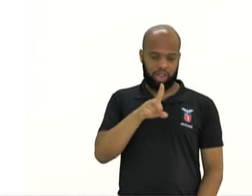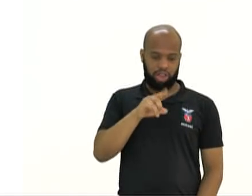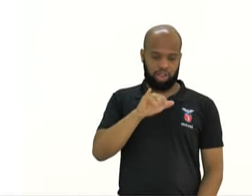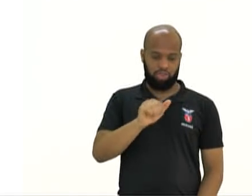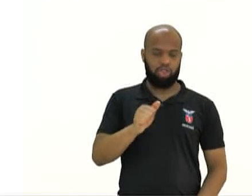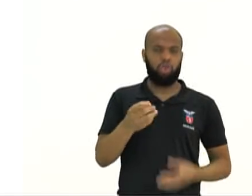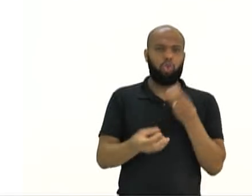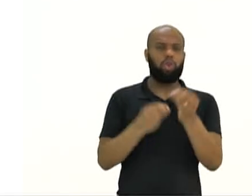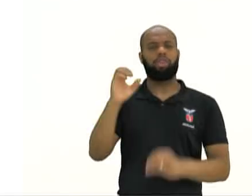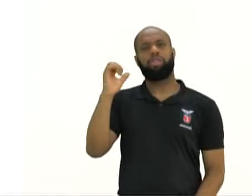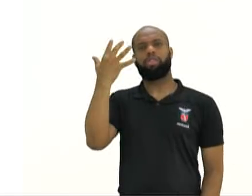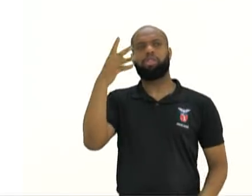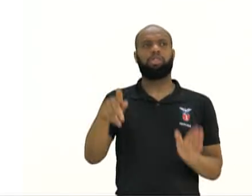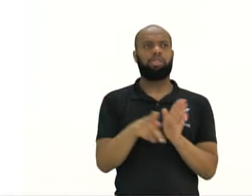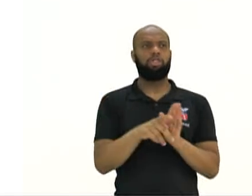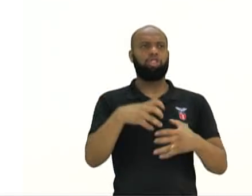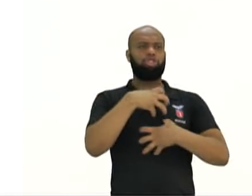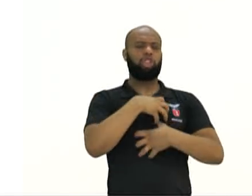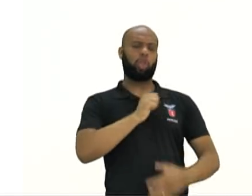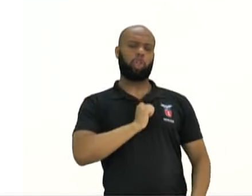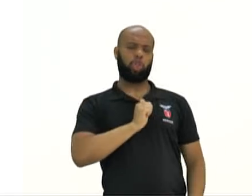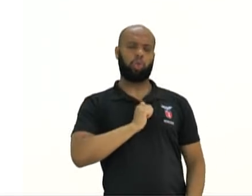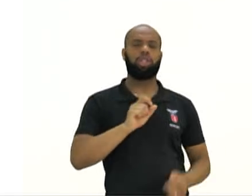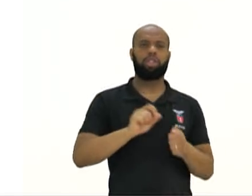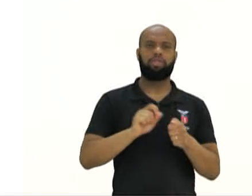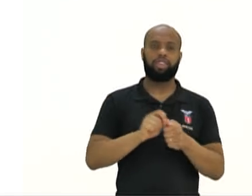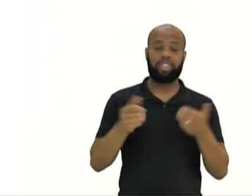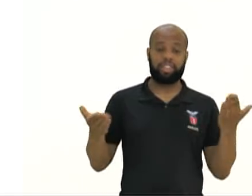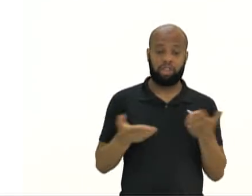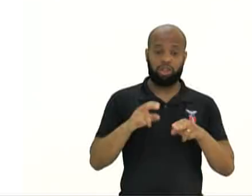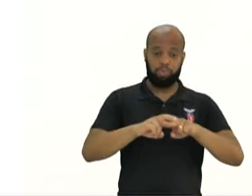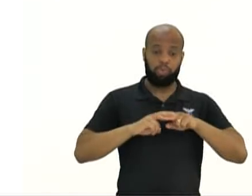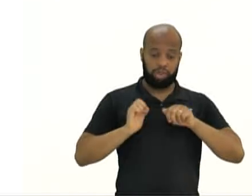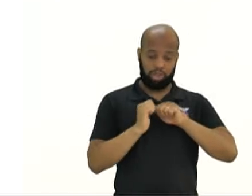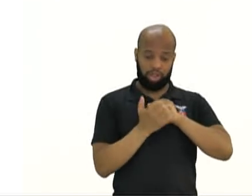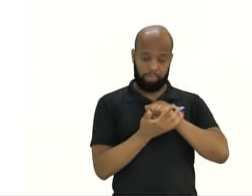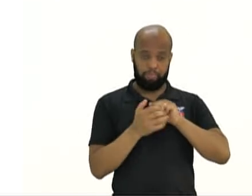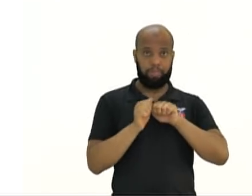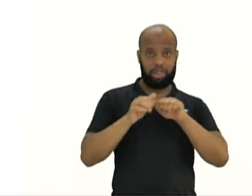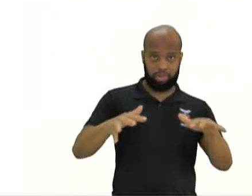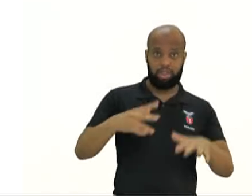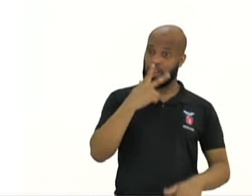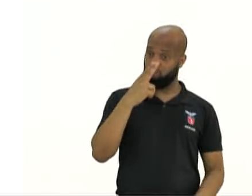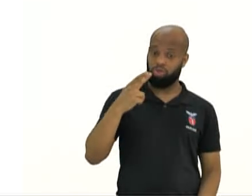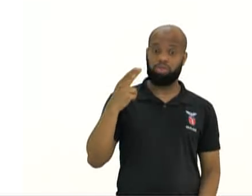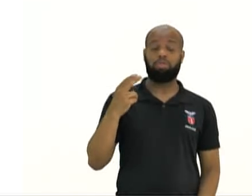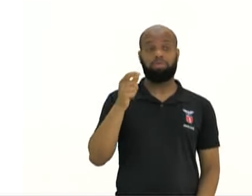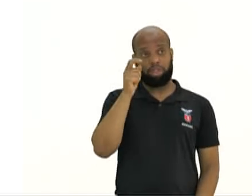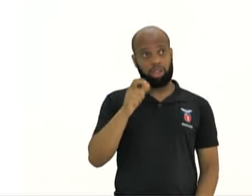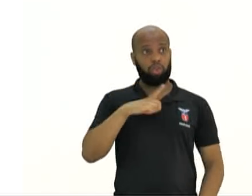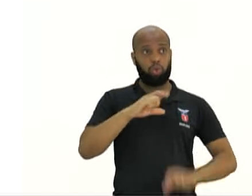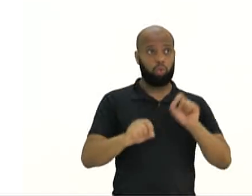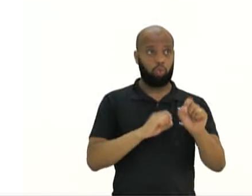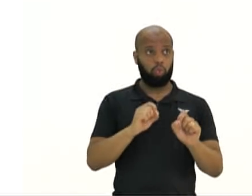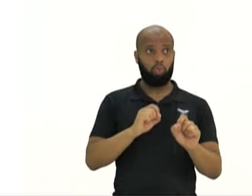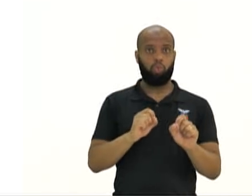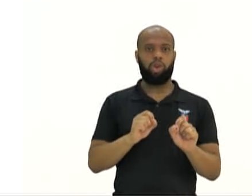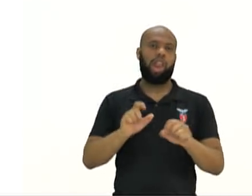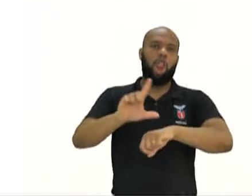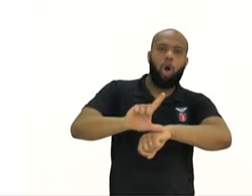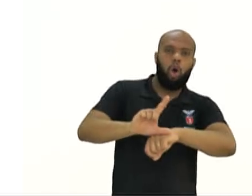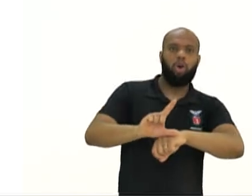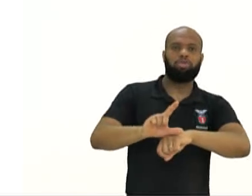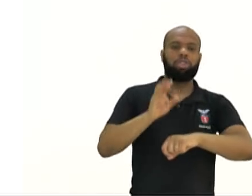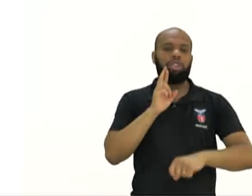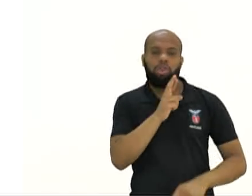aí as atitudes lá frente à pandemia. Ele achou bem interessante que os estabelecimentos limitaram o número de pessoas, isso no